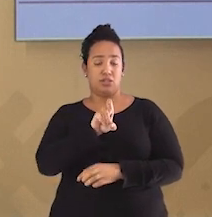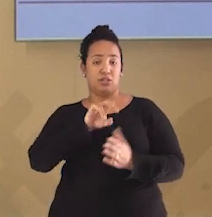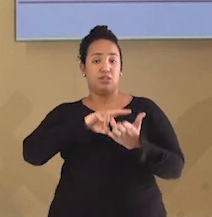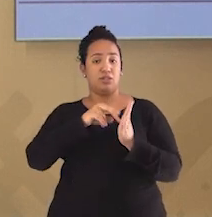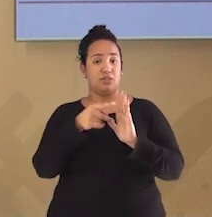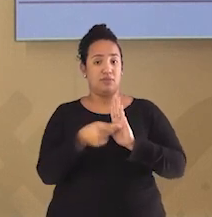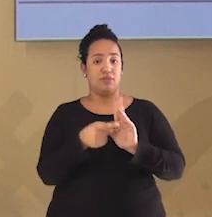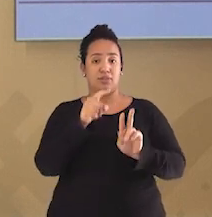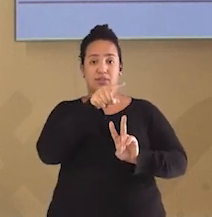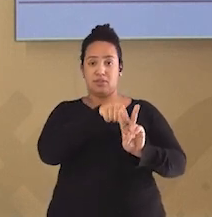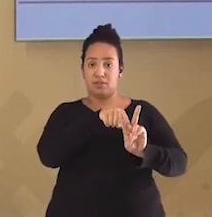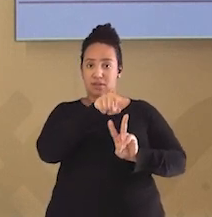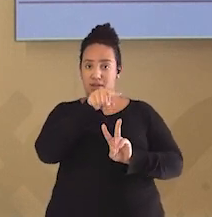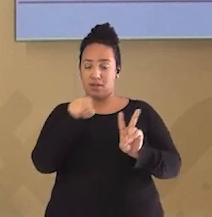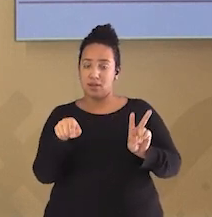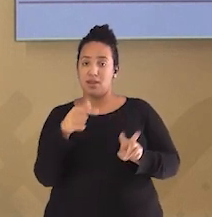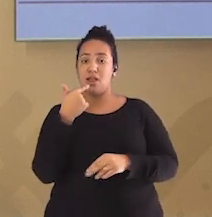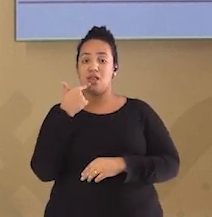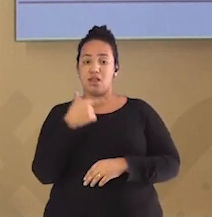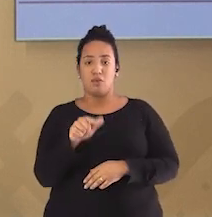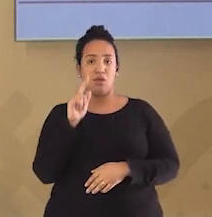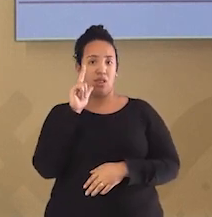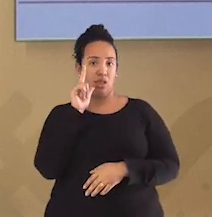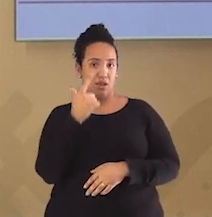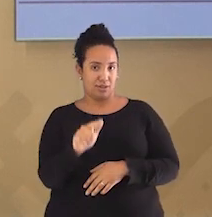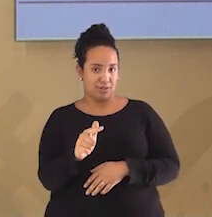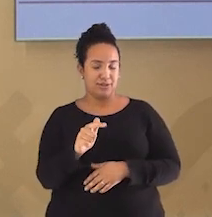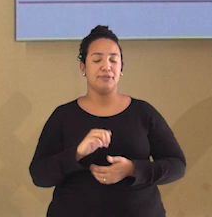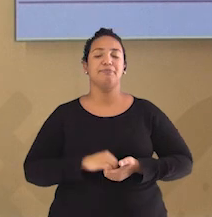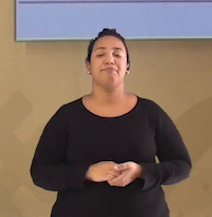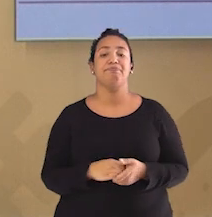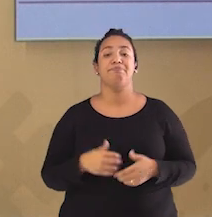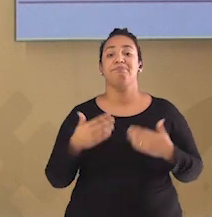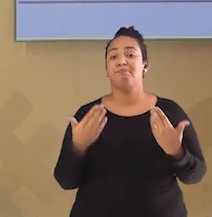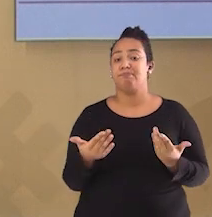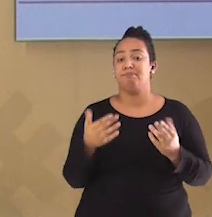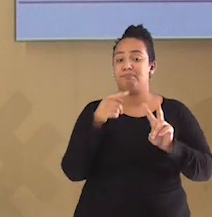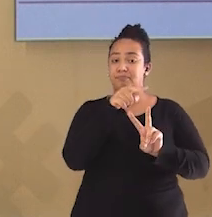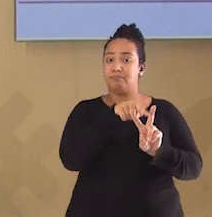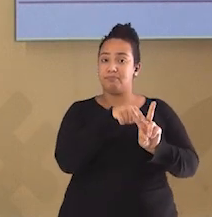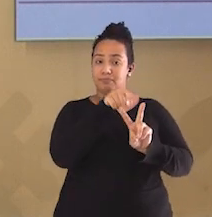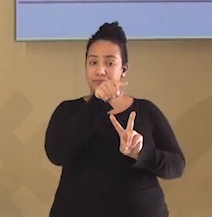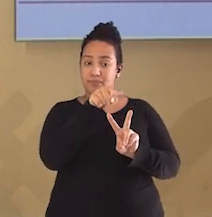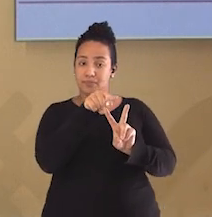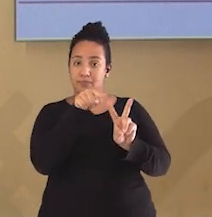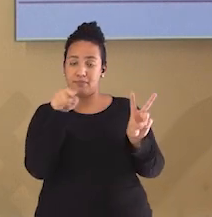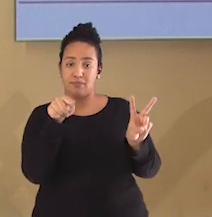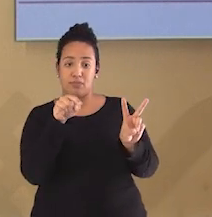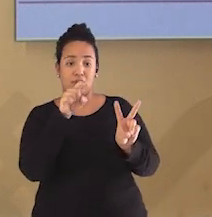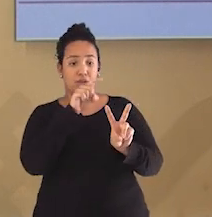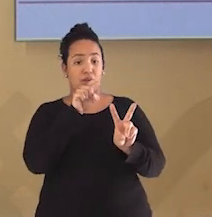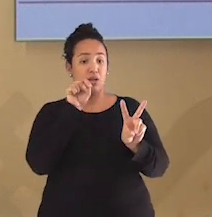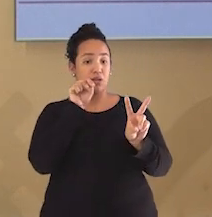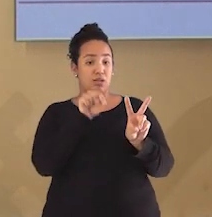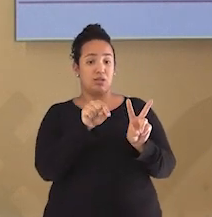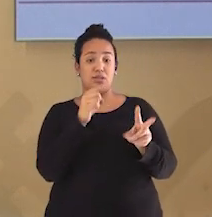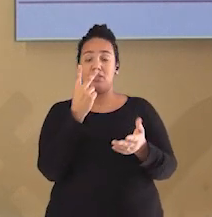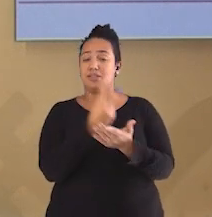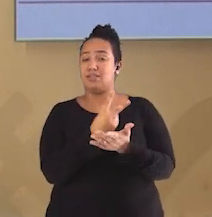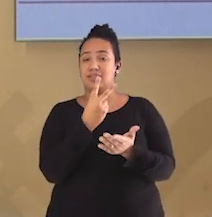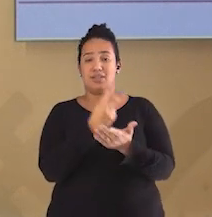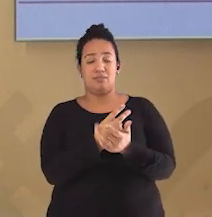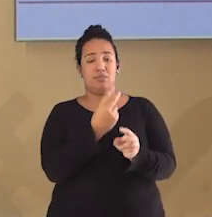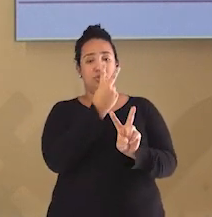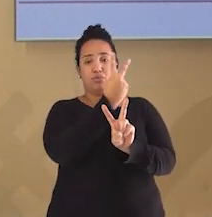significa raiz em latim. Na raiz quadrada, o índice sempre será igual